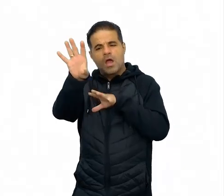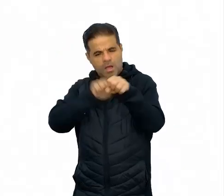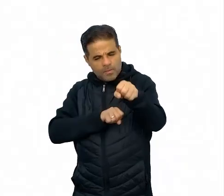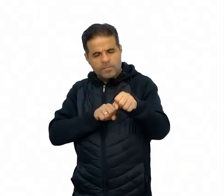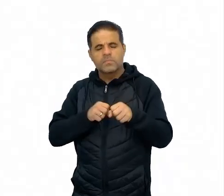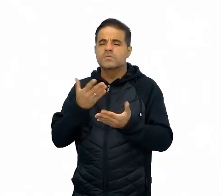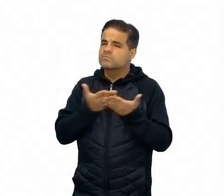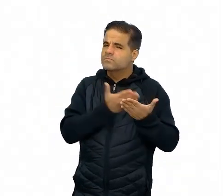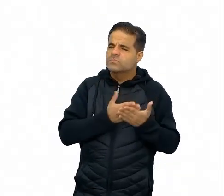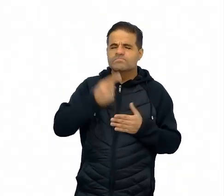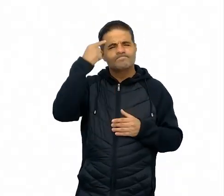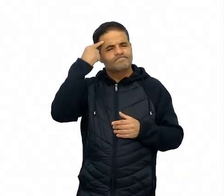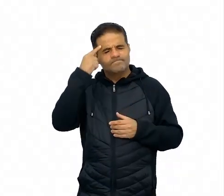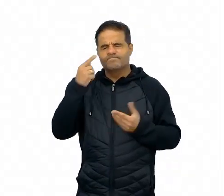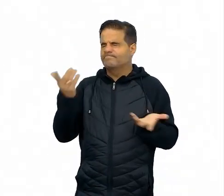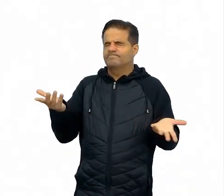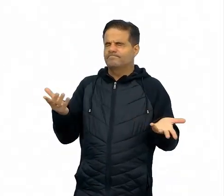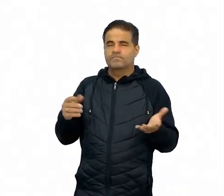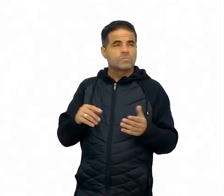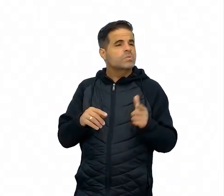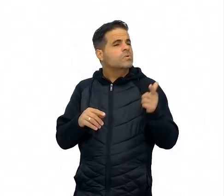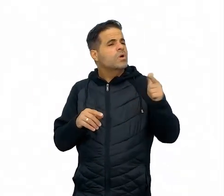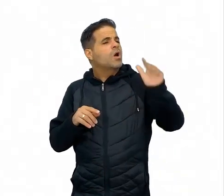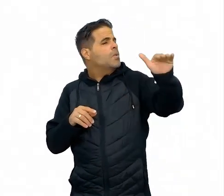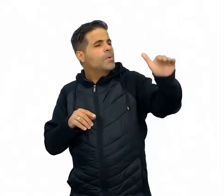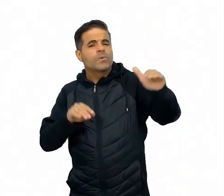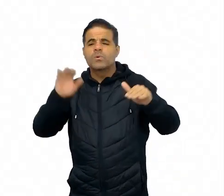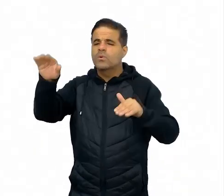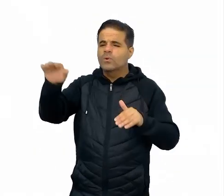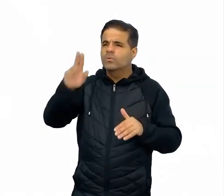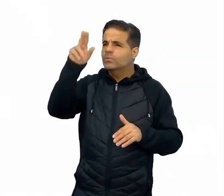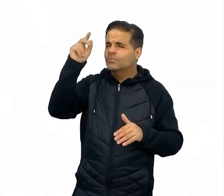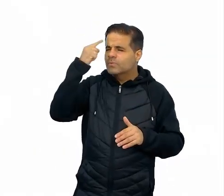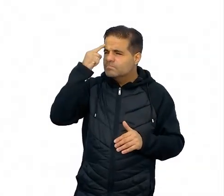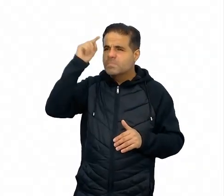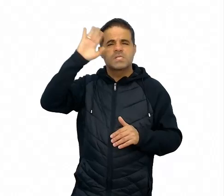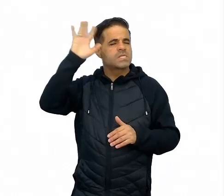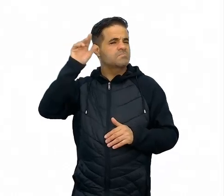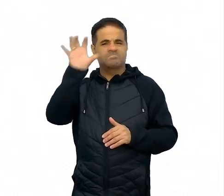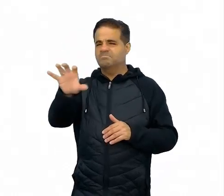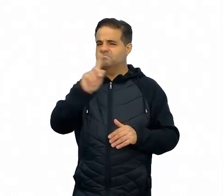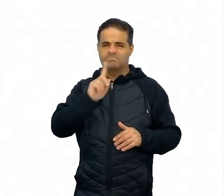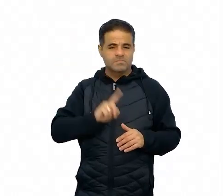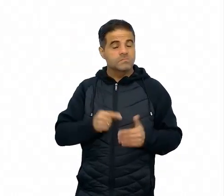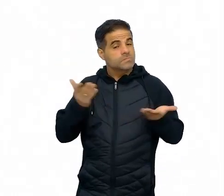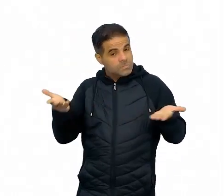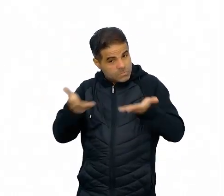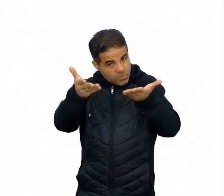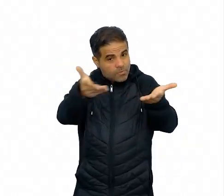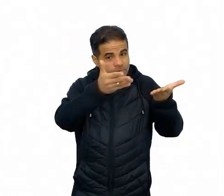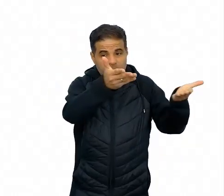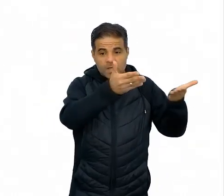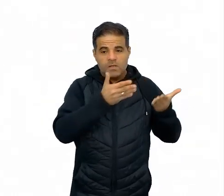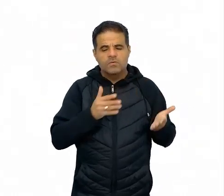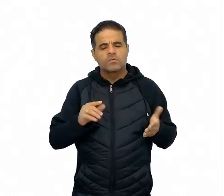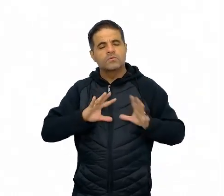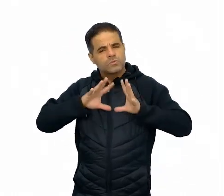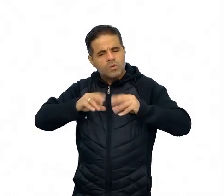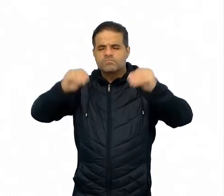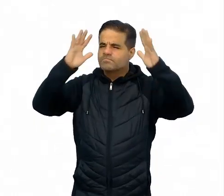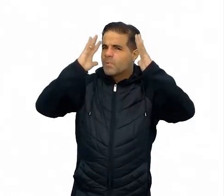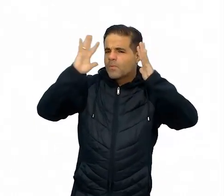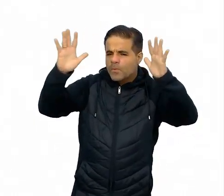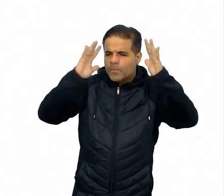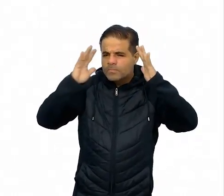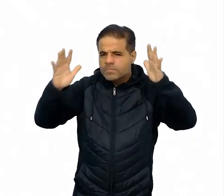às vezes está estudando, fala, nossa, Rosana, ou fulana, né? A gente nunca tinha pensado nisso. Então, a gente está convidando vocês a pensarem,